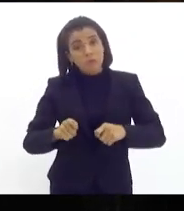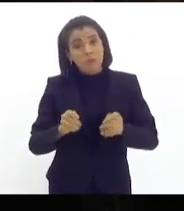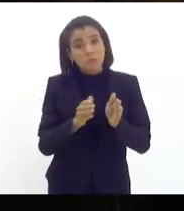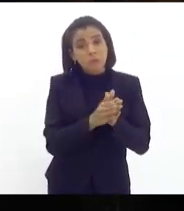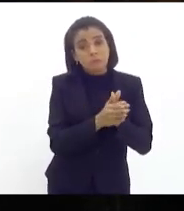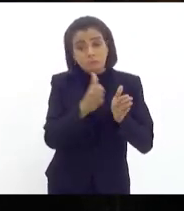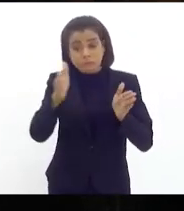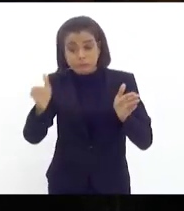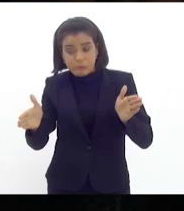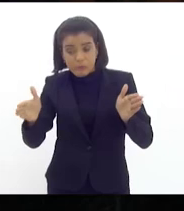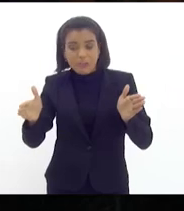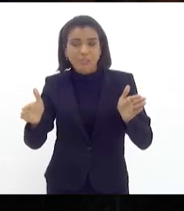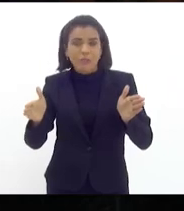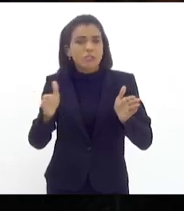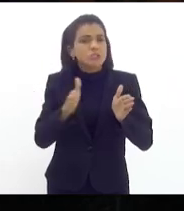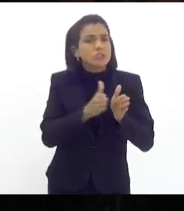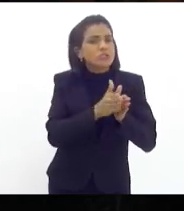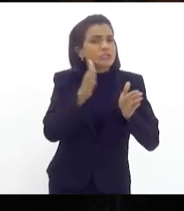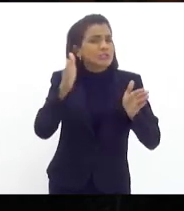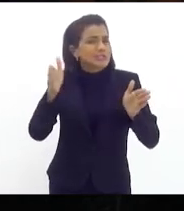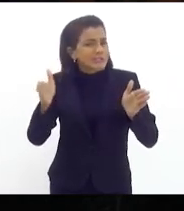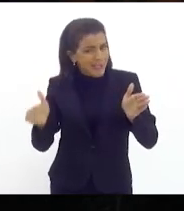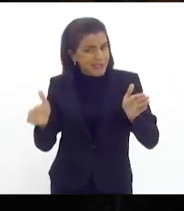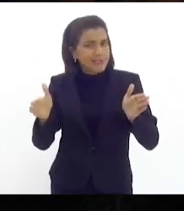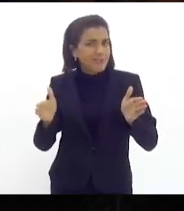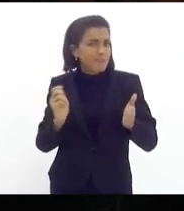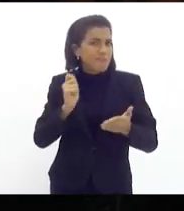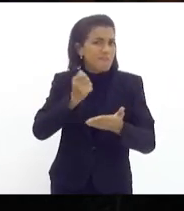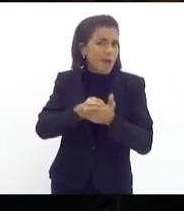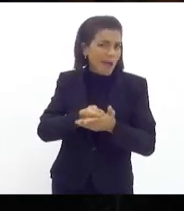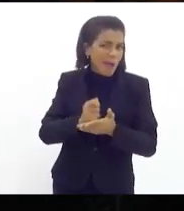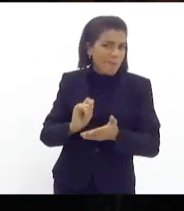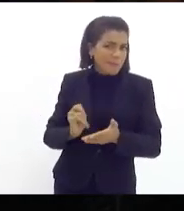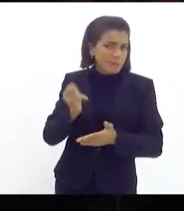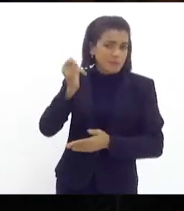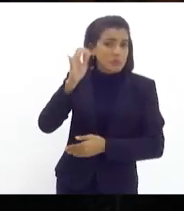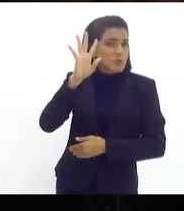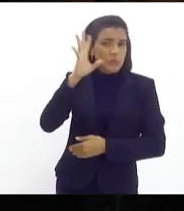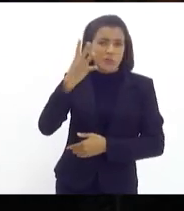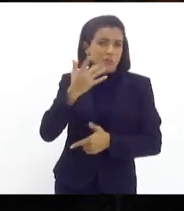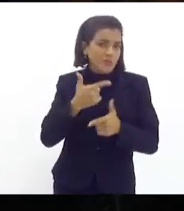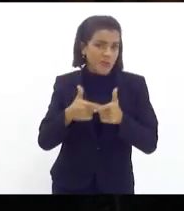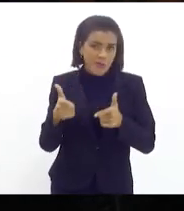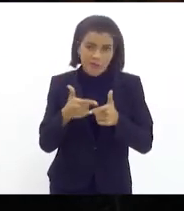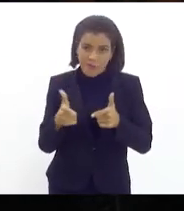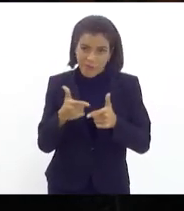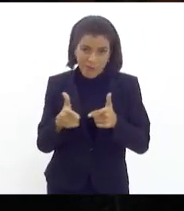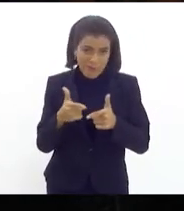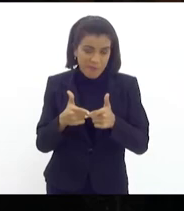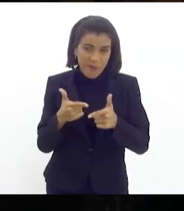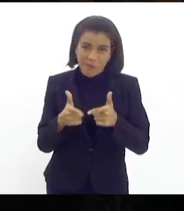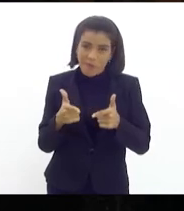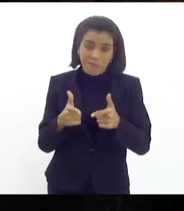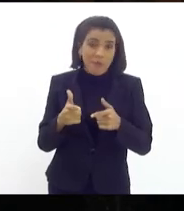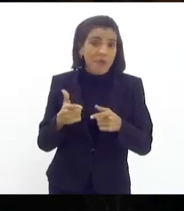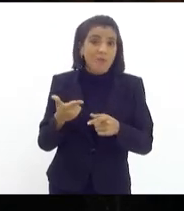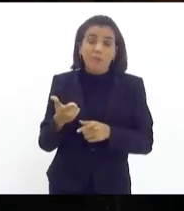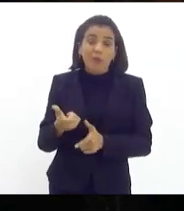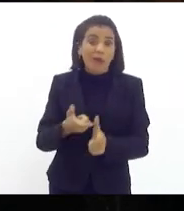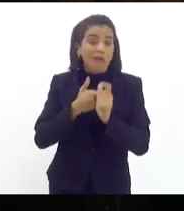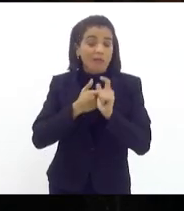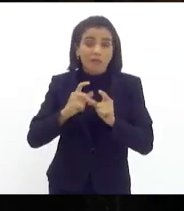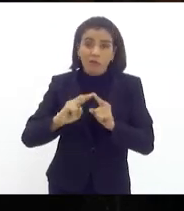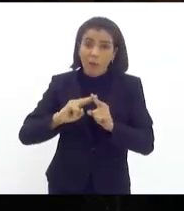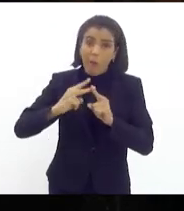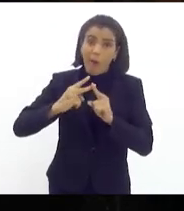do juro dilação de prazo para pagamento do juro não resolve o problema cada vez o tamanho da dívida